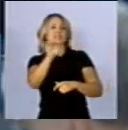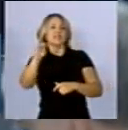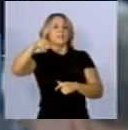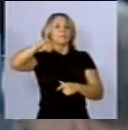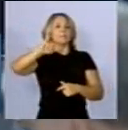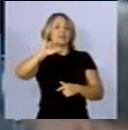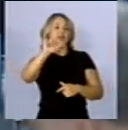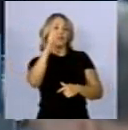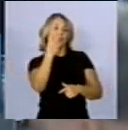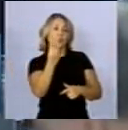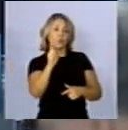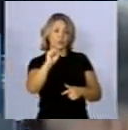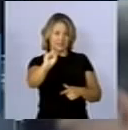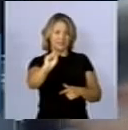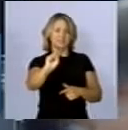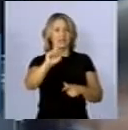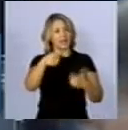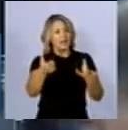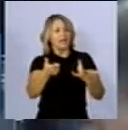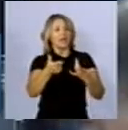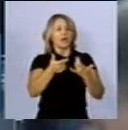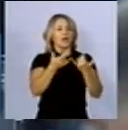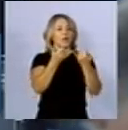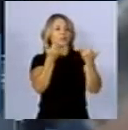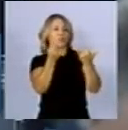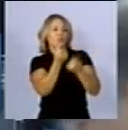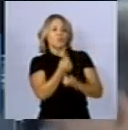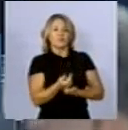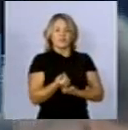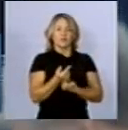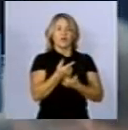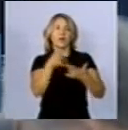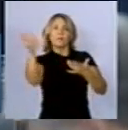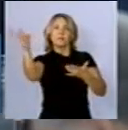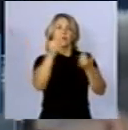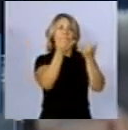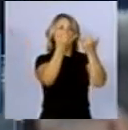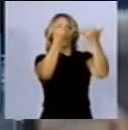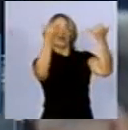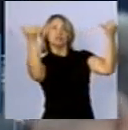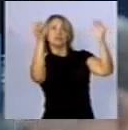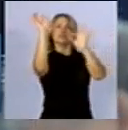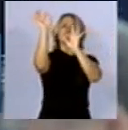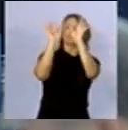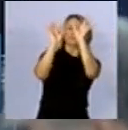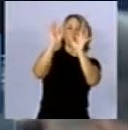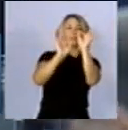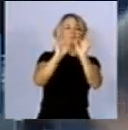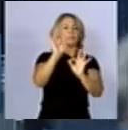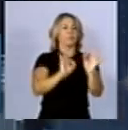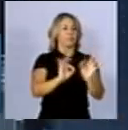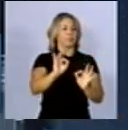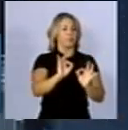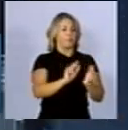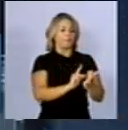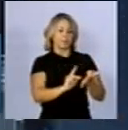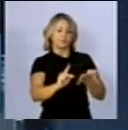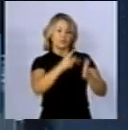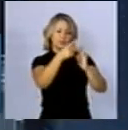É o valor de referência que a que a ANEL fez. ela pegou a linha planejada, fez o projeto básico,